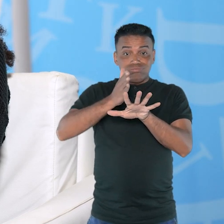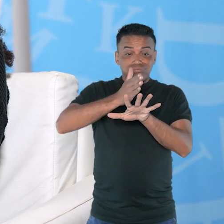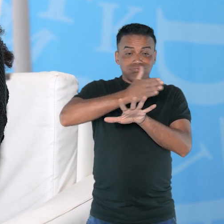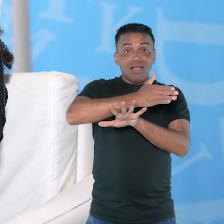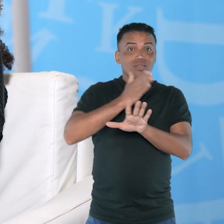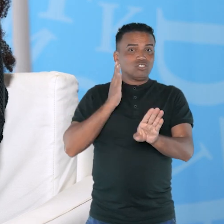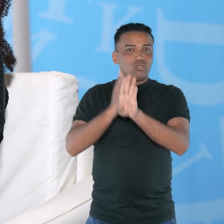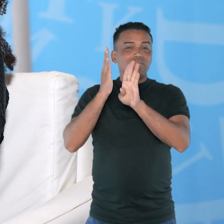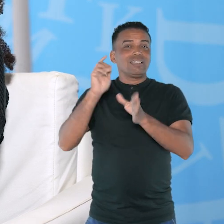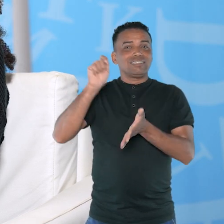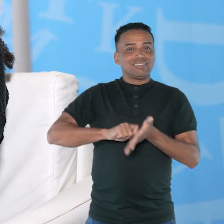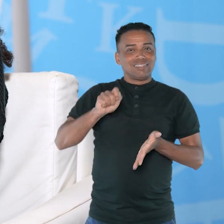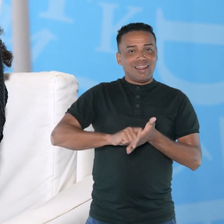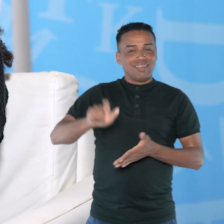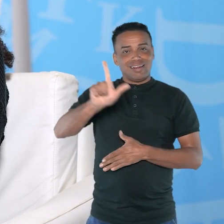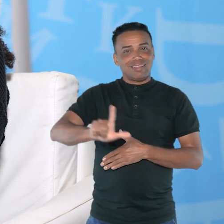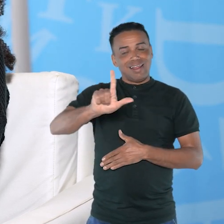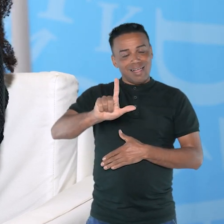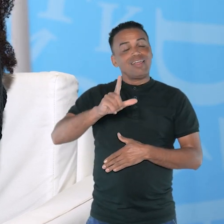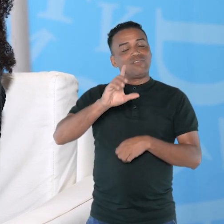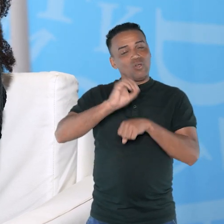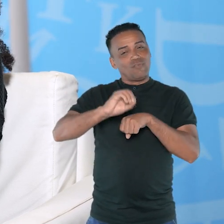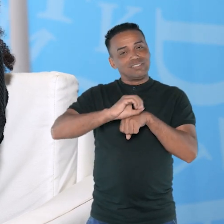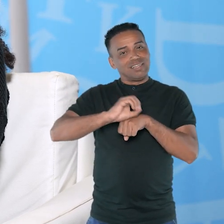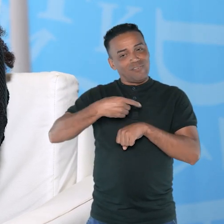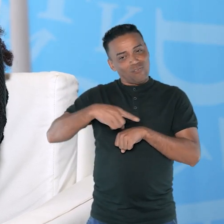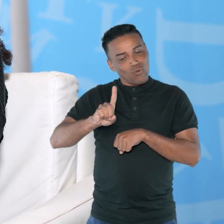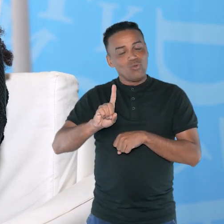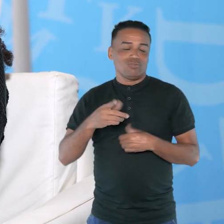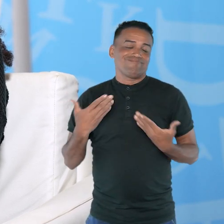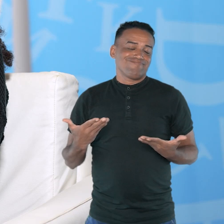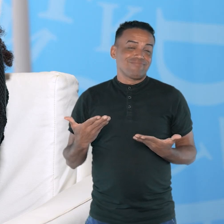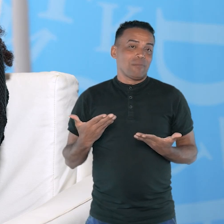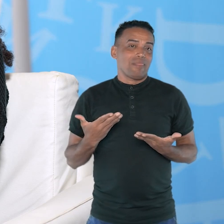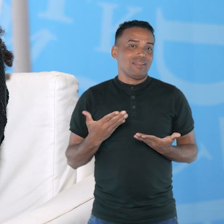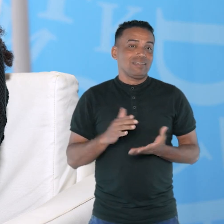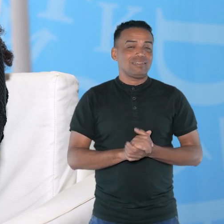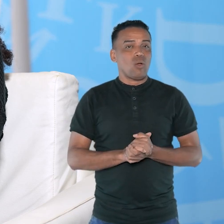literária assim. E aí fui fazer a oficina com Marcelino. Então, eu acho que é uma coisa assim, que um